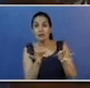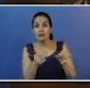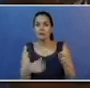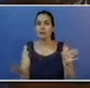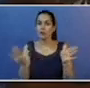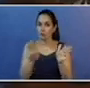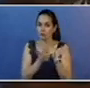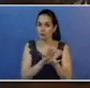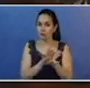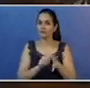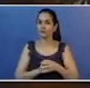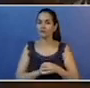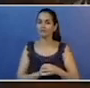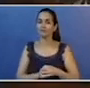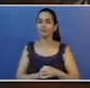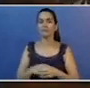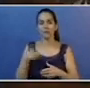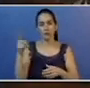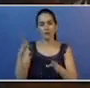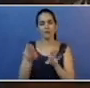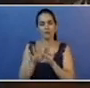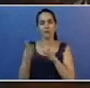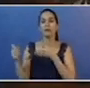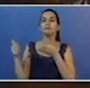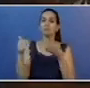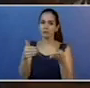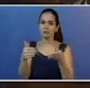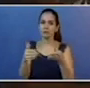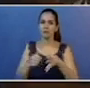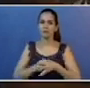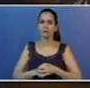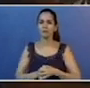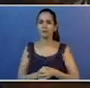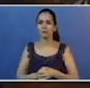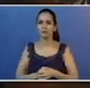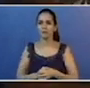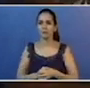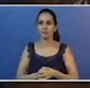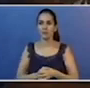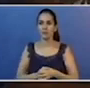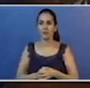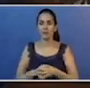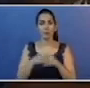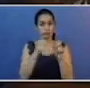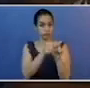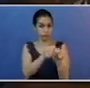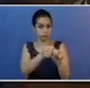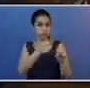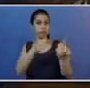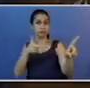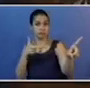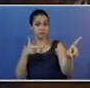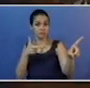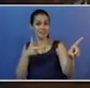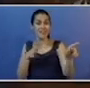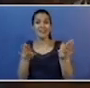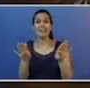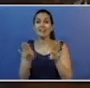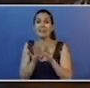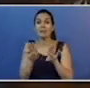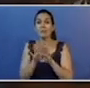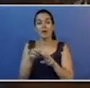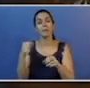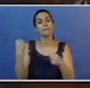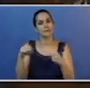determinado alvo. Então, o golfe também é considerado um esporte de precisão. O tiro com arco, como nós falamos aqui, então nós vemos aqui um